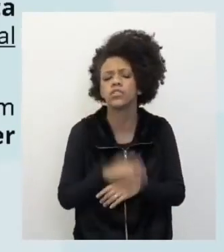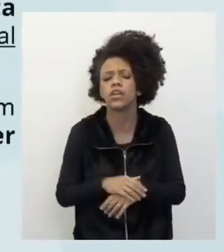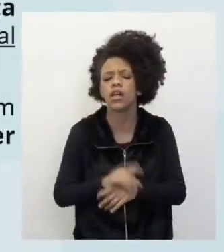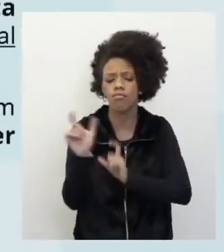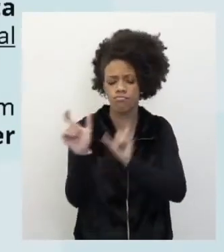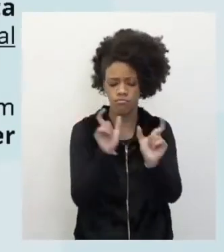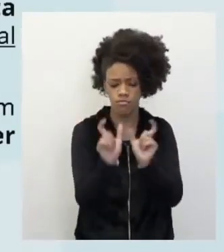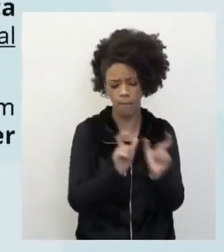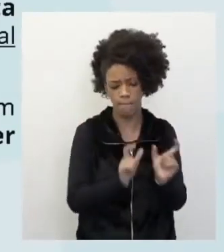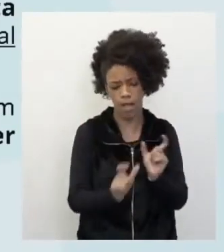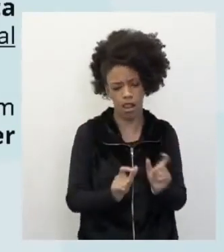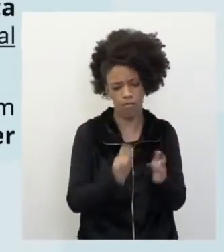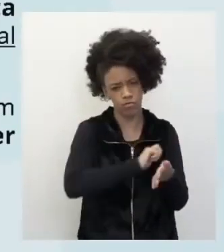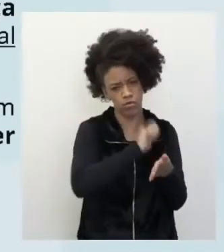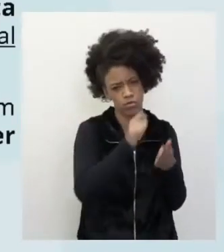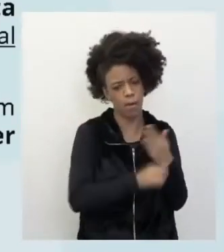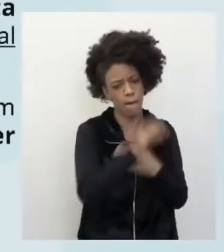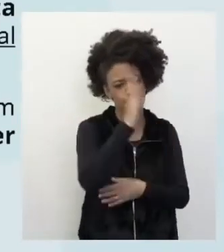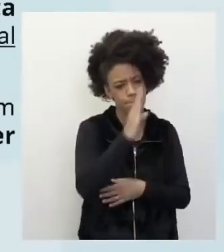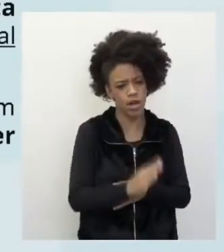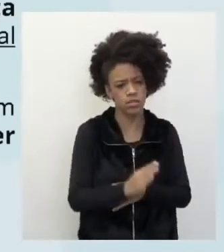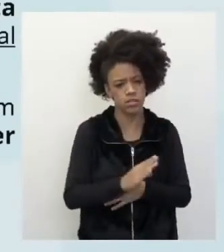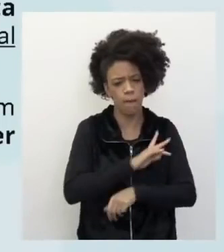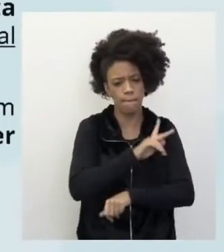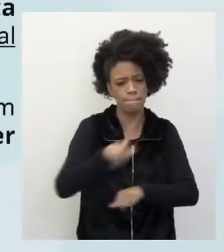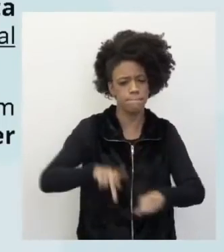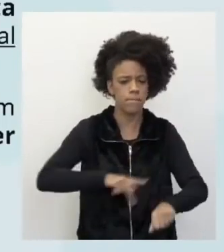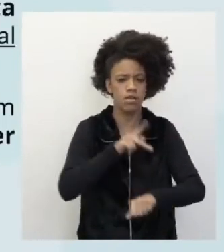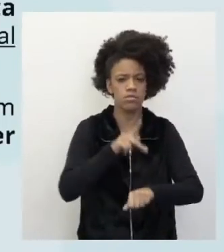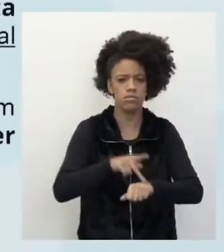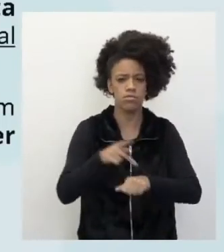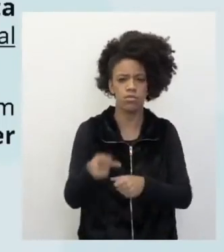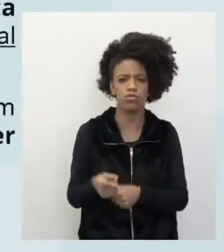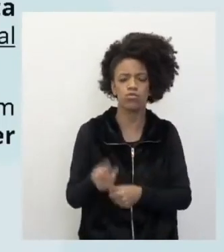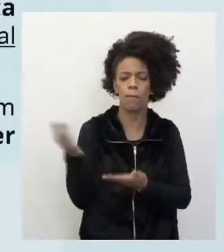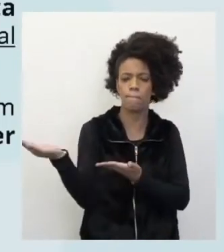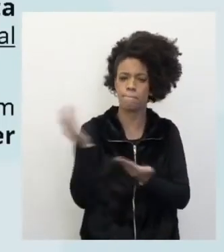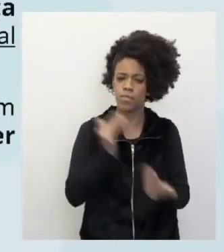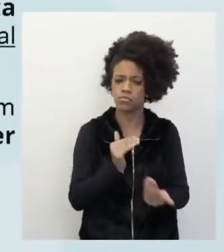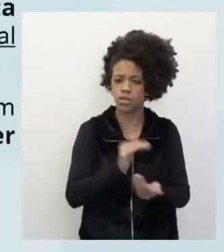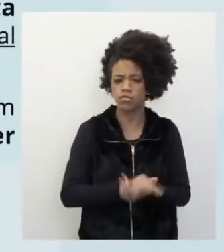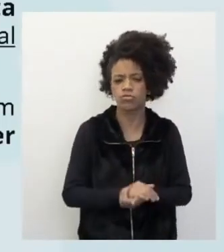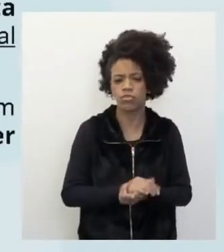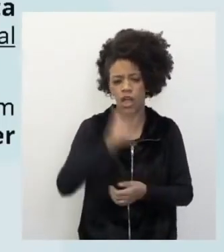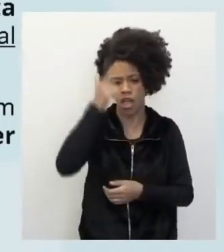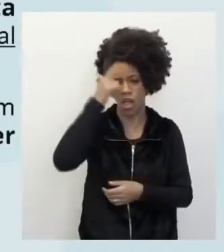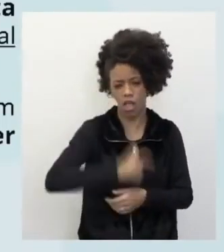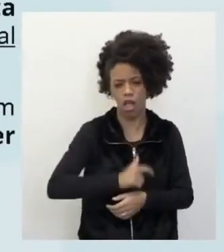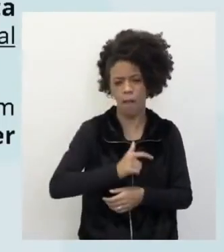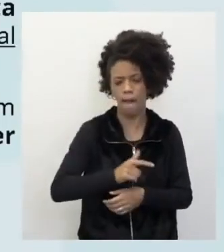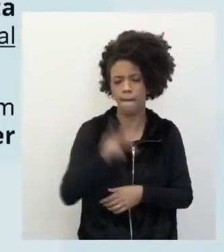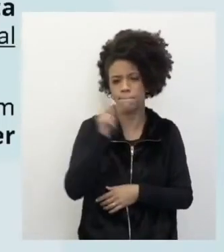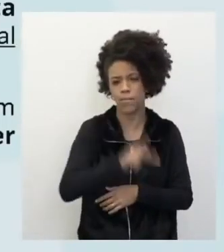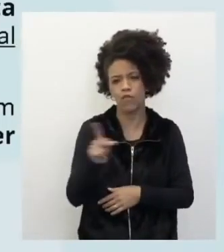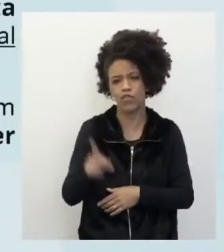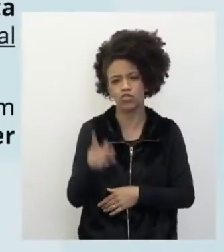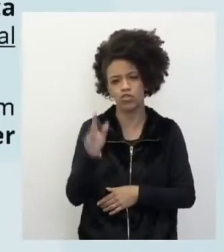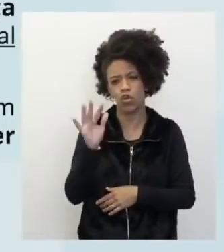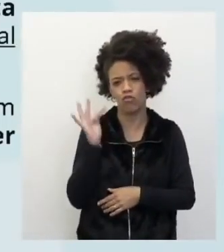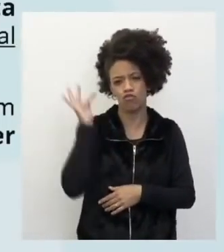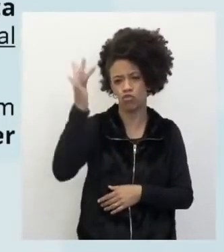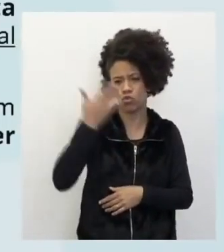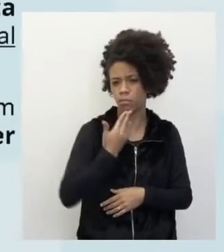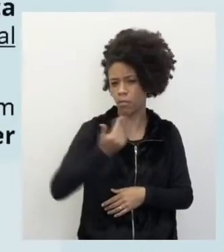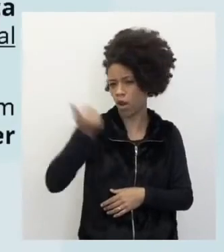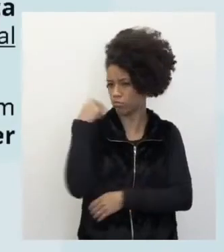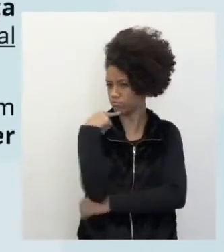linguagem realizado pelo autor? Brasil, país do presente, ser professor da futuro. Hein, gente? Fala pra